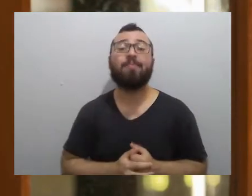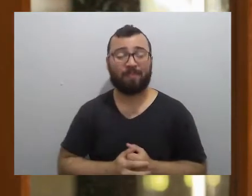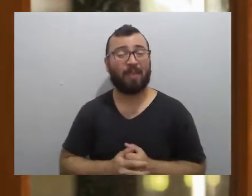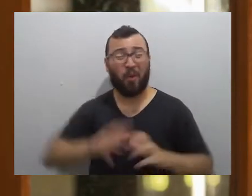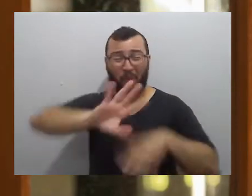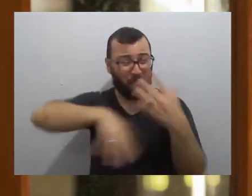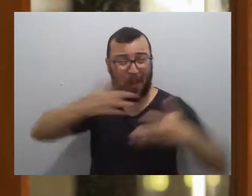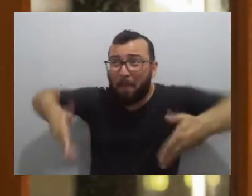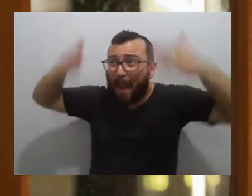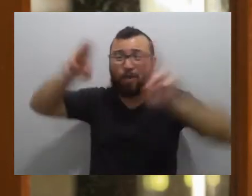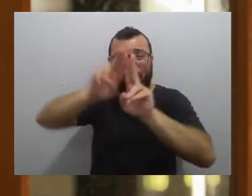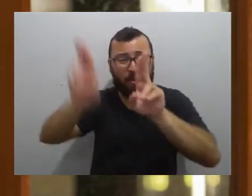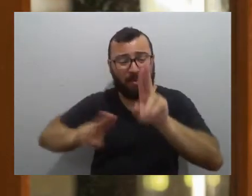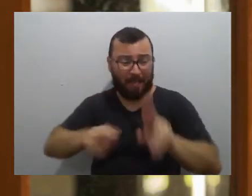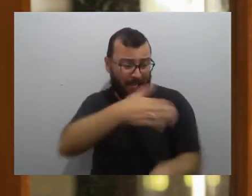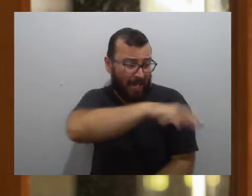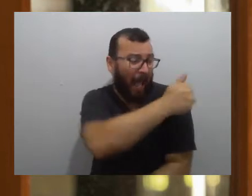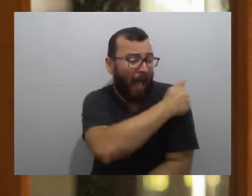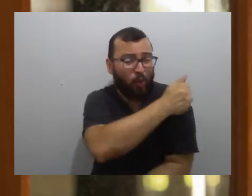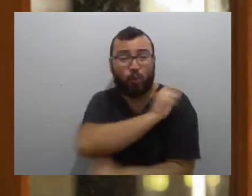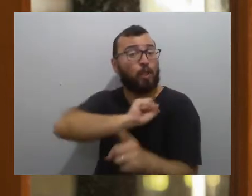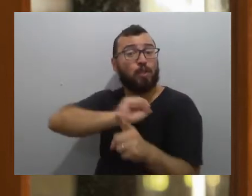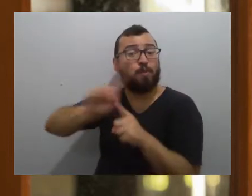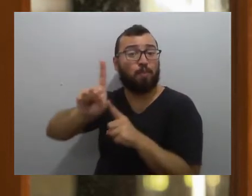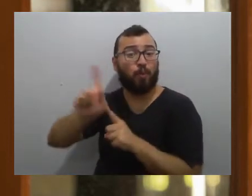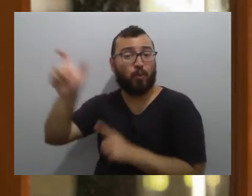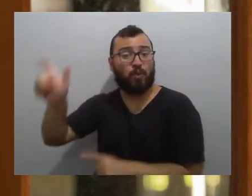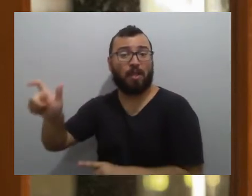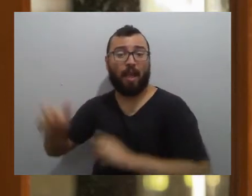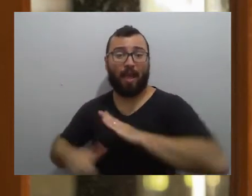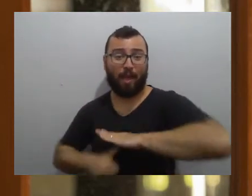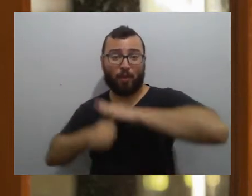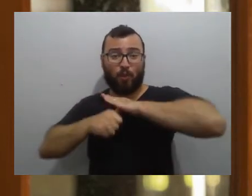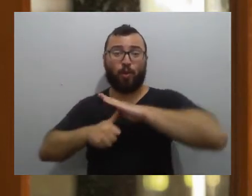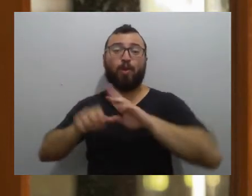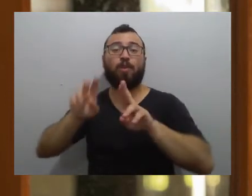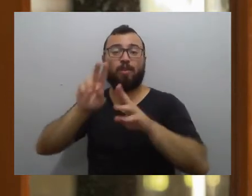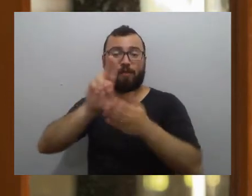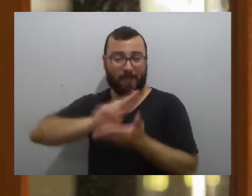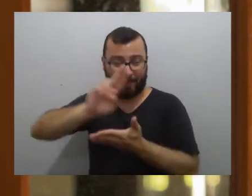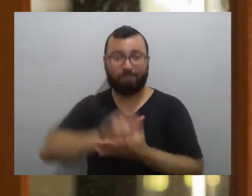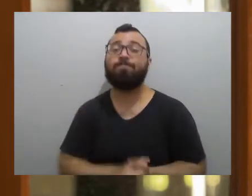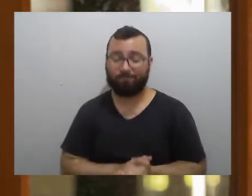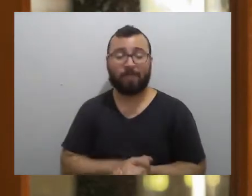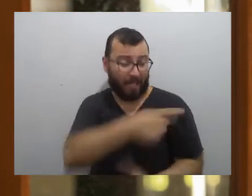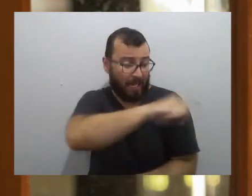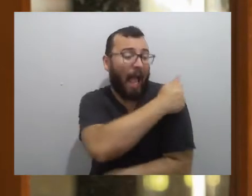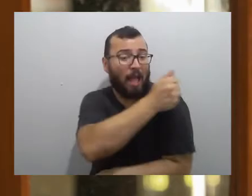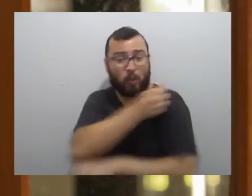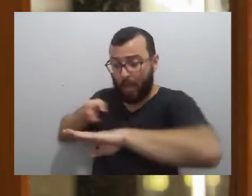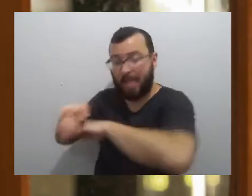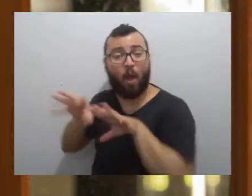outras categorias. Os técnicos e os docentes também participam. É uma grande greve que, pela